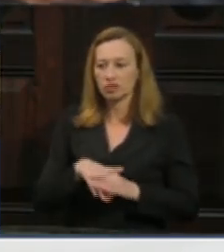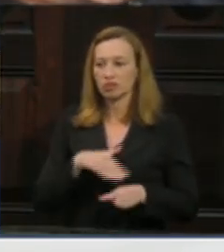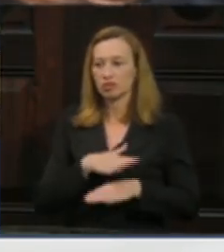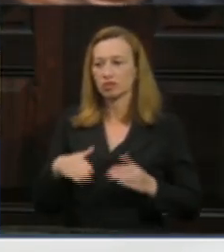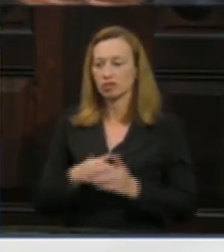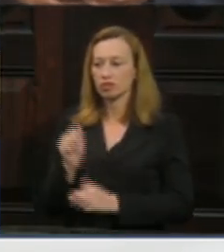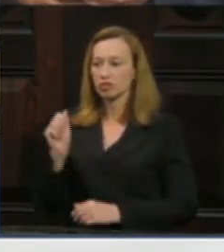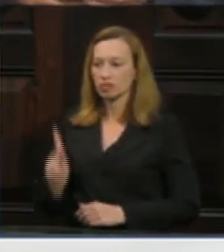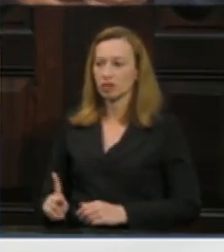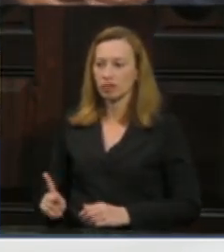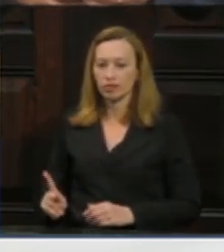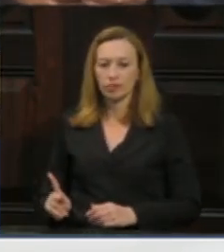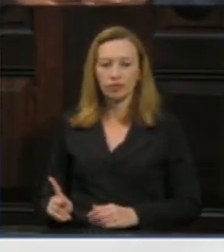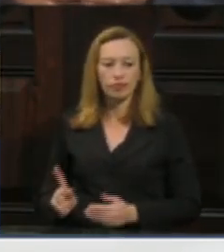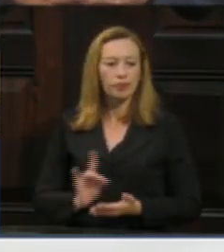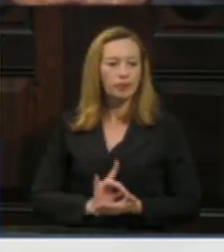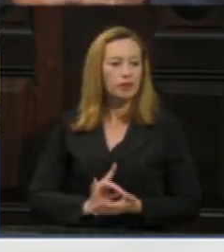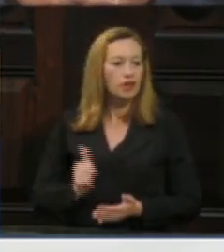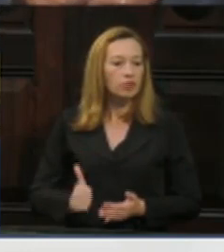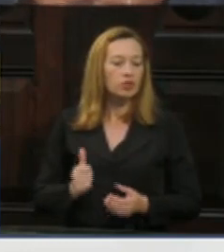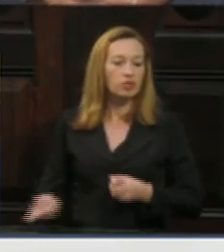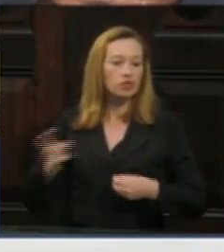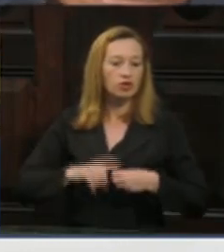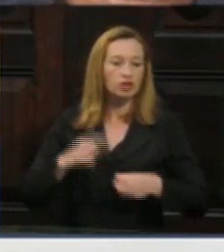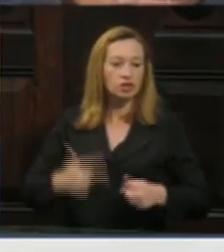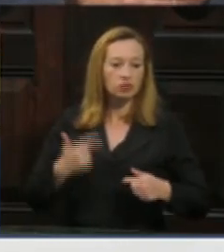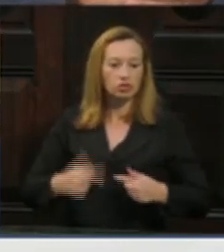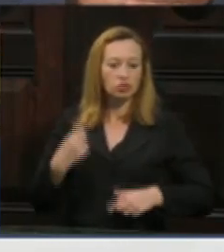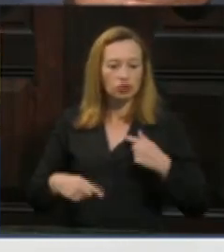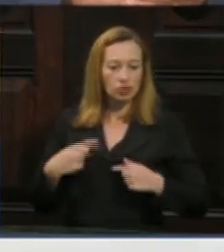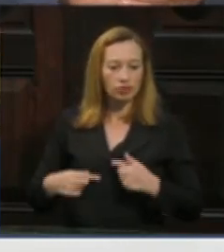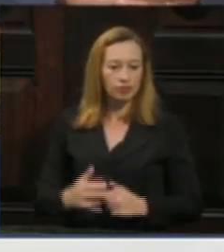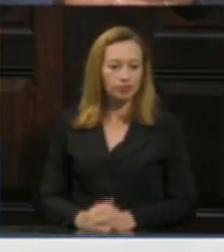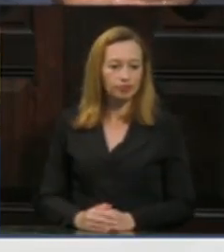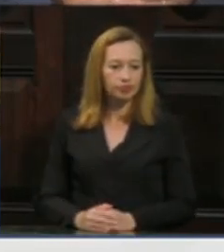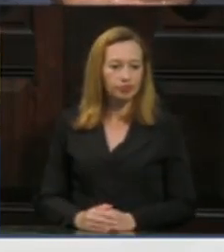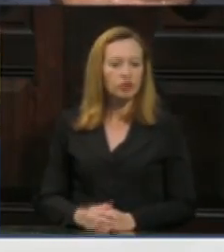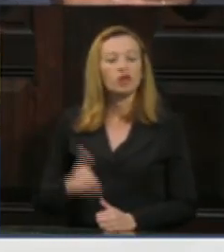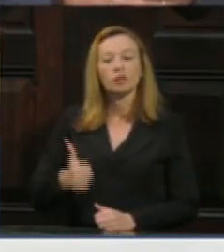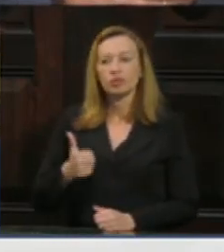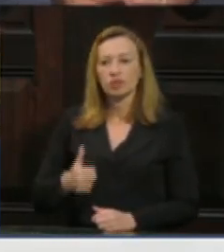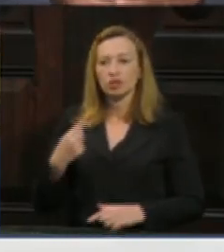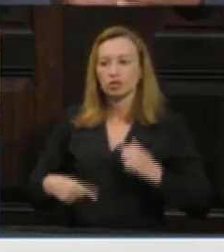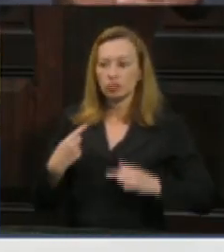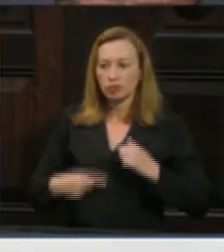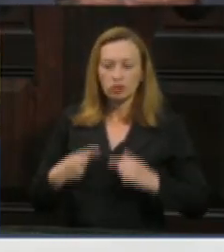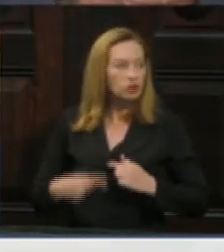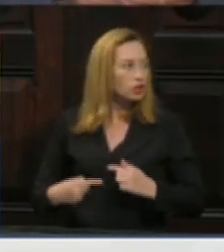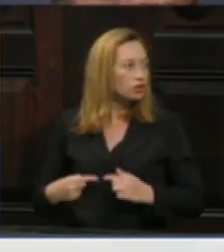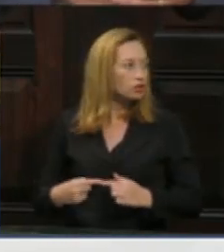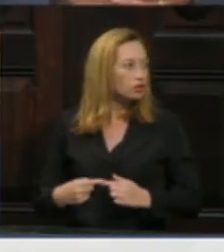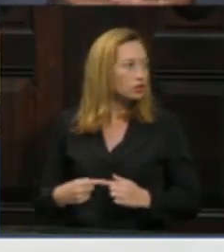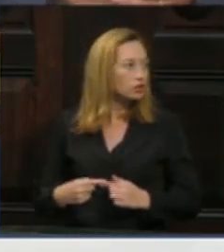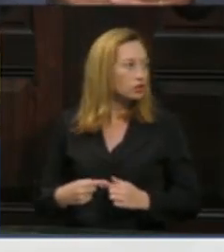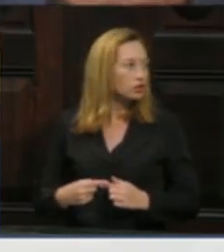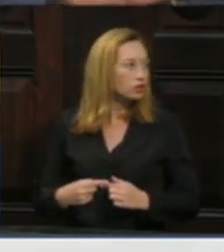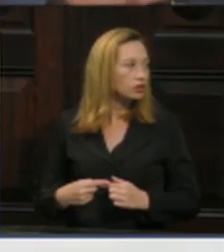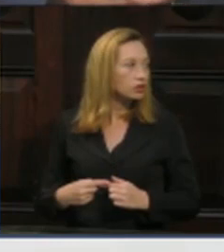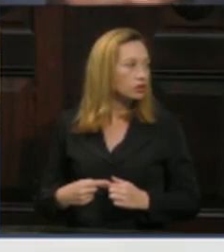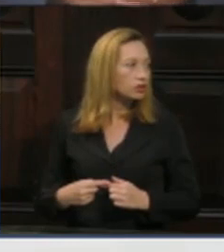autor. Projeto de lei 3818/2018, da autoria do deputado Rosenberg Reis, que altera a lei 5.645, de 6 de